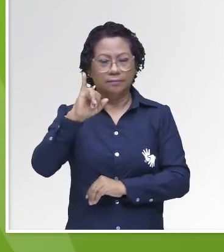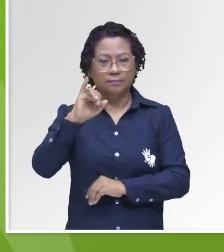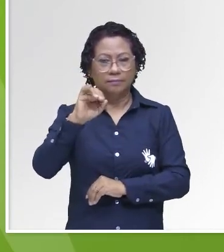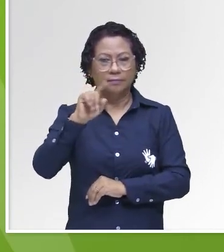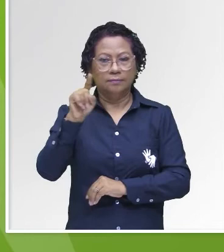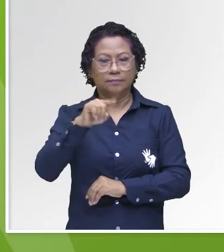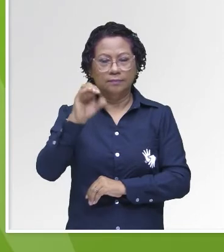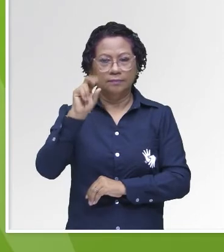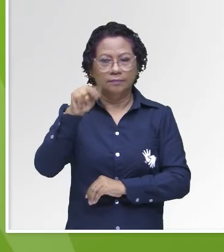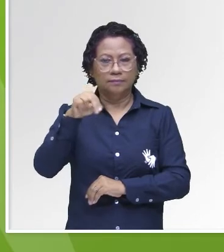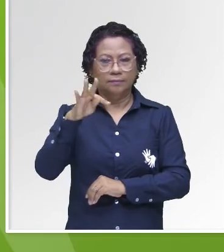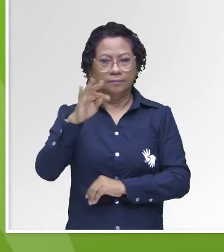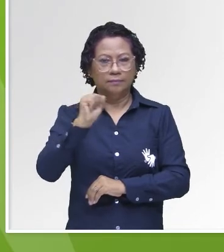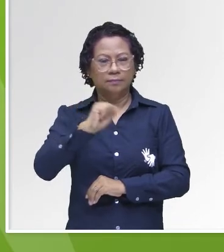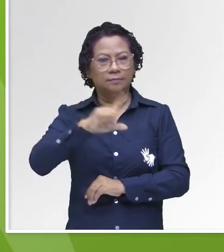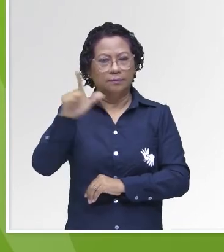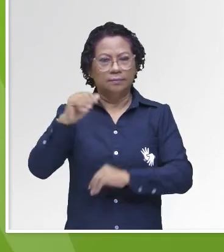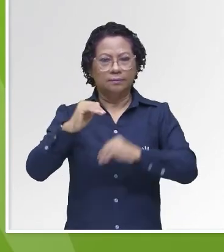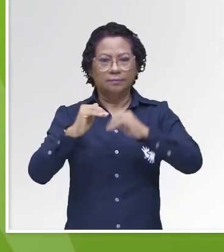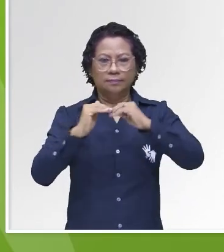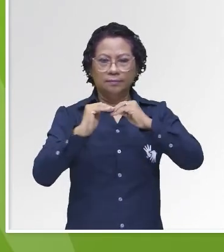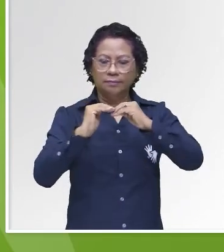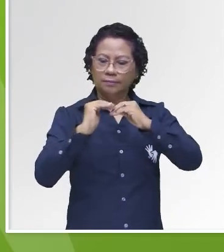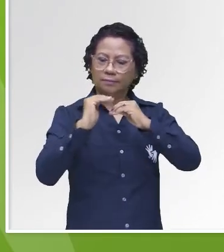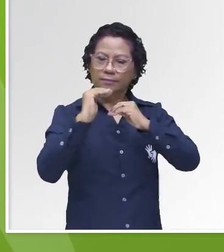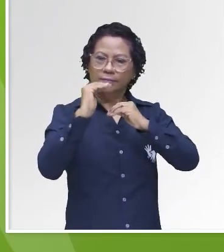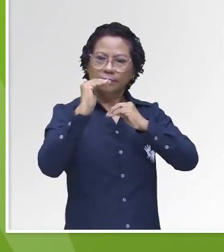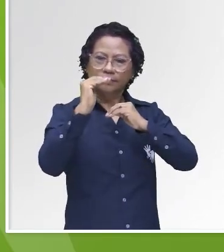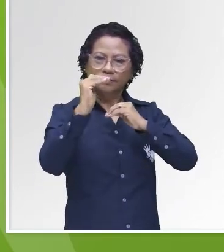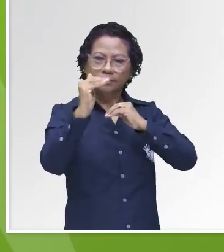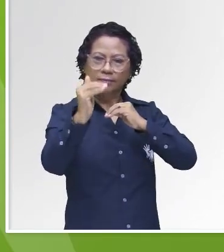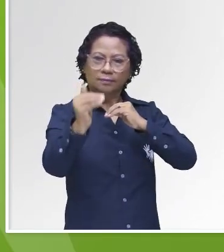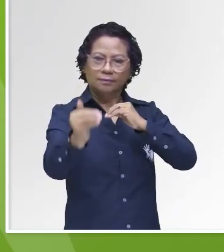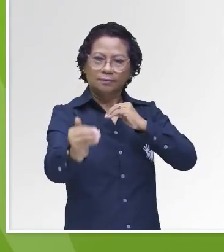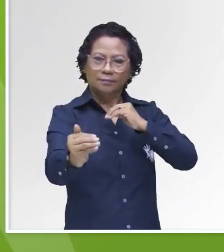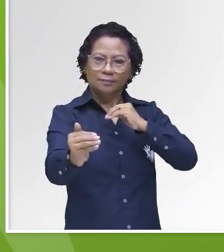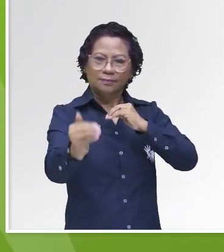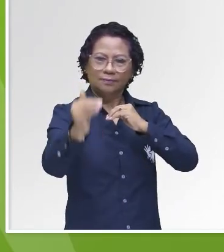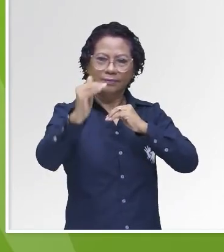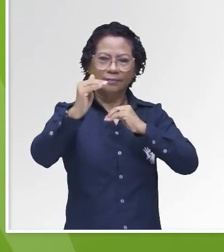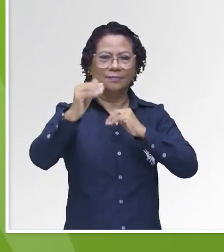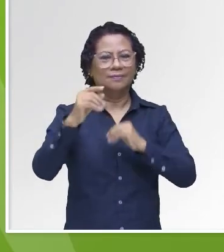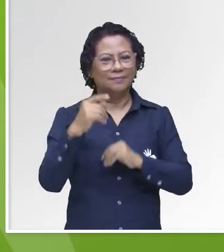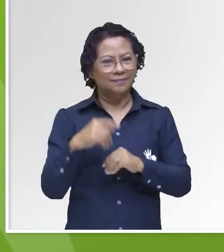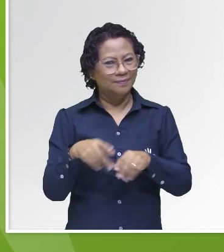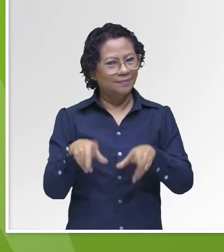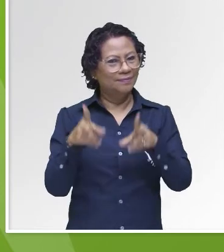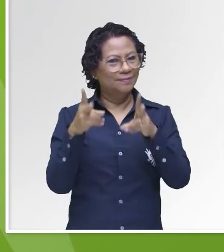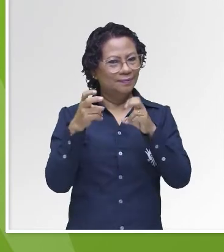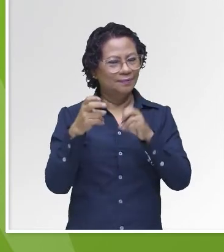movimento. Olha só que lindo. E pou.